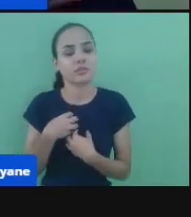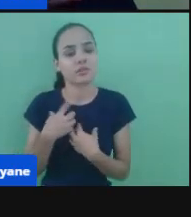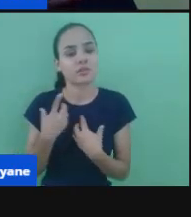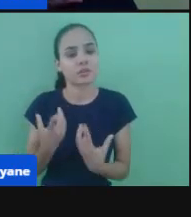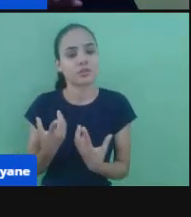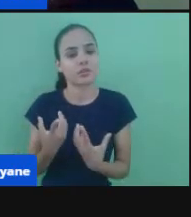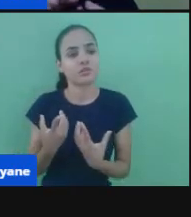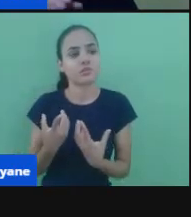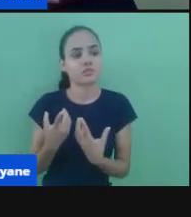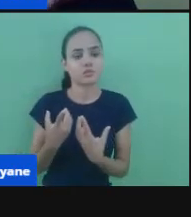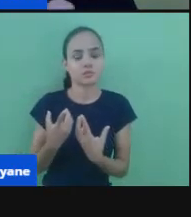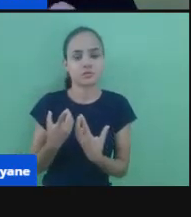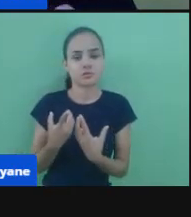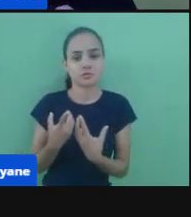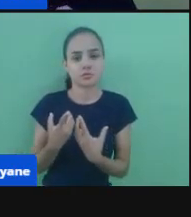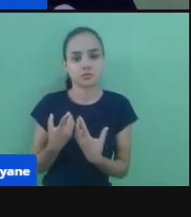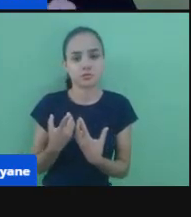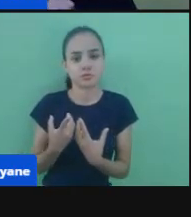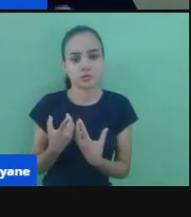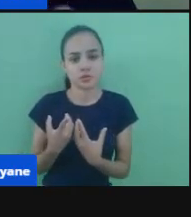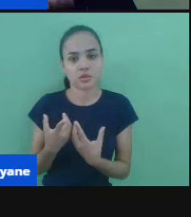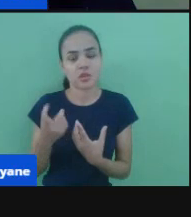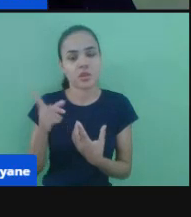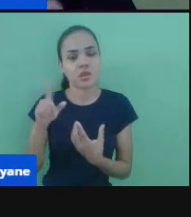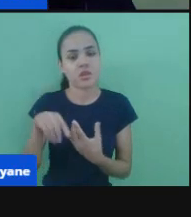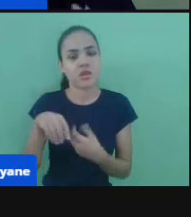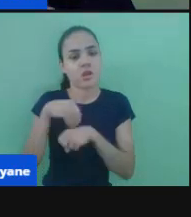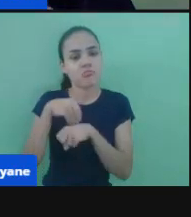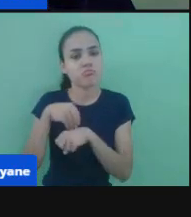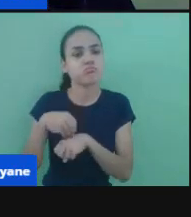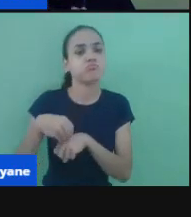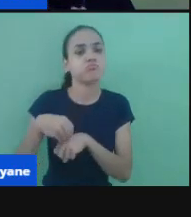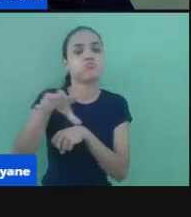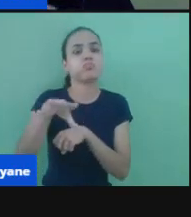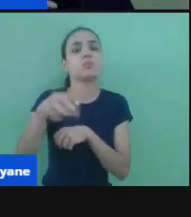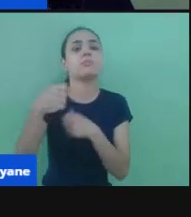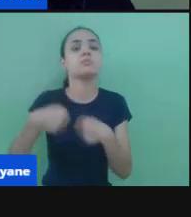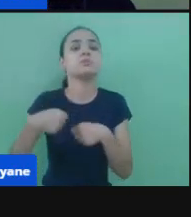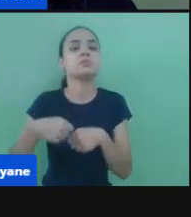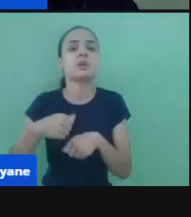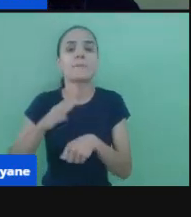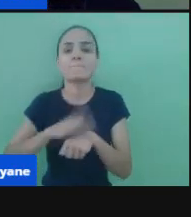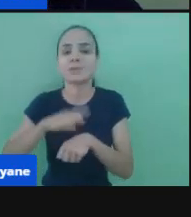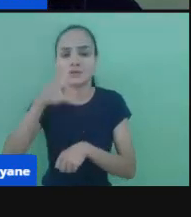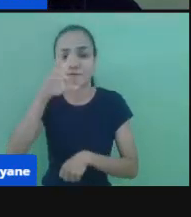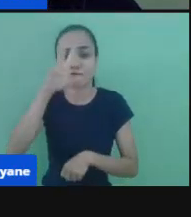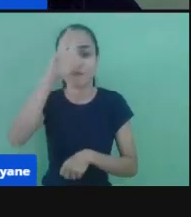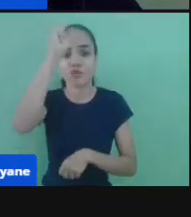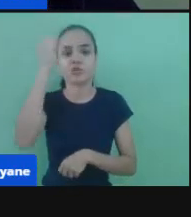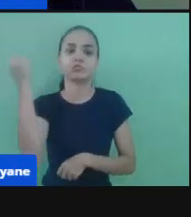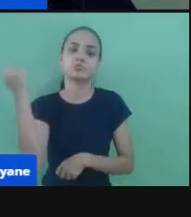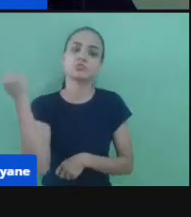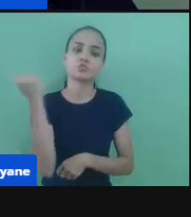elas são mais fortes que o argumento. Ela tem que obrigar a pessoa a pensar.